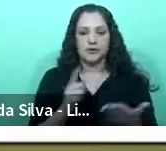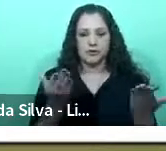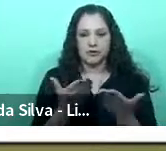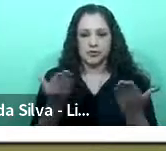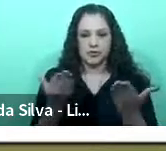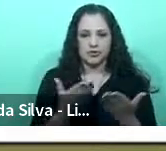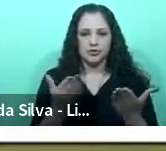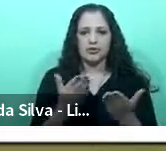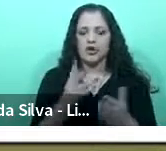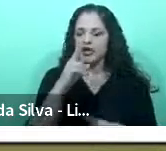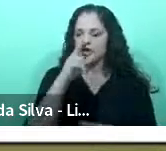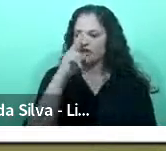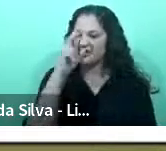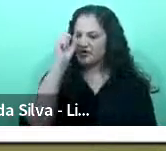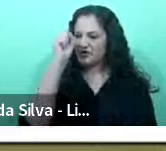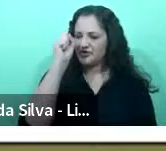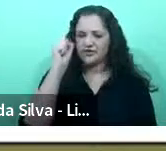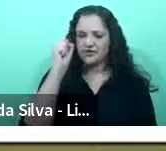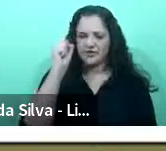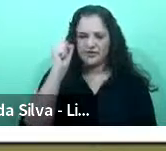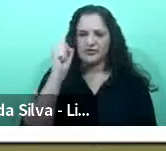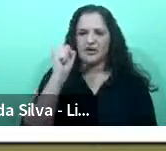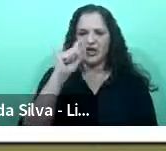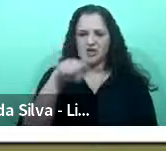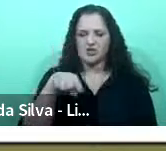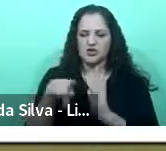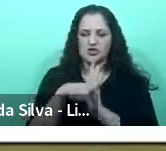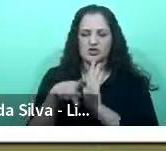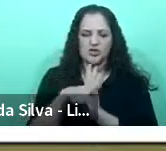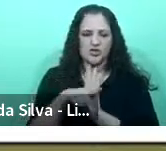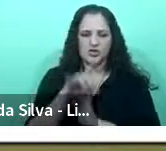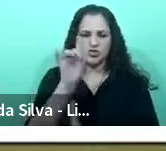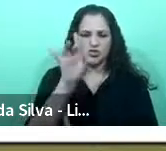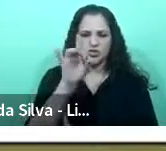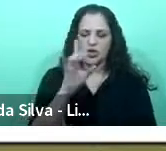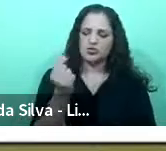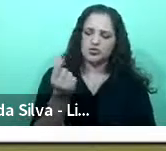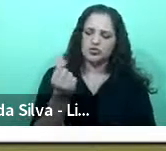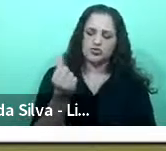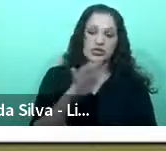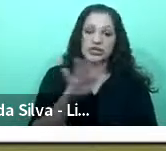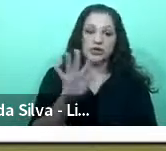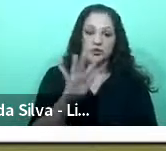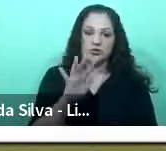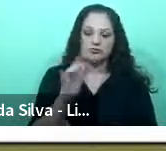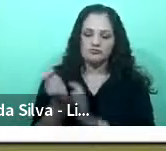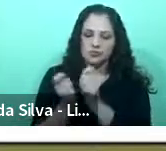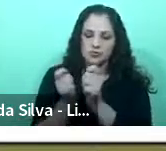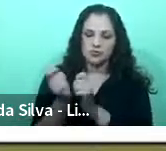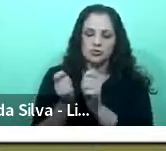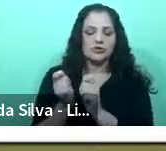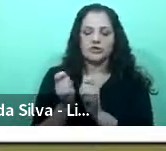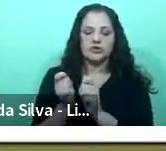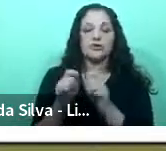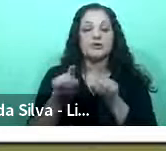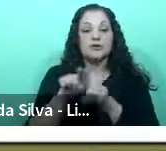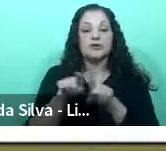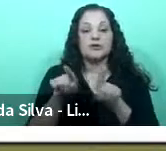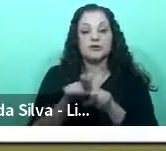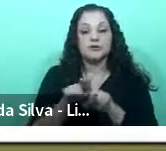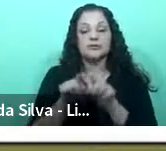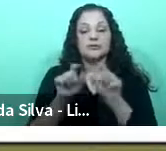toda a sua força não é apenas uma fonte econômica, mas é também uma fonte intrínseca e